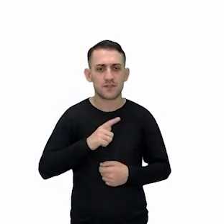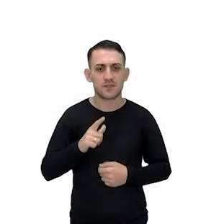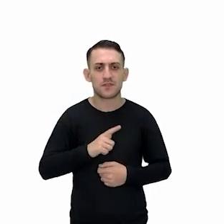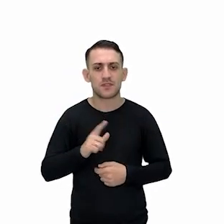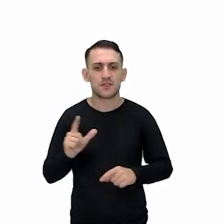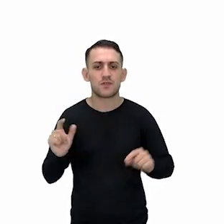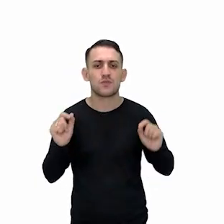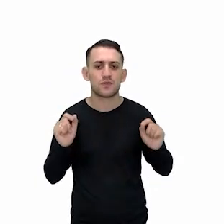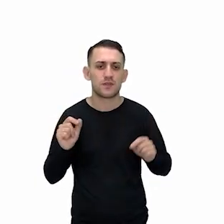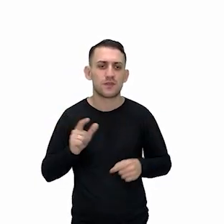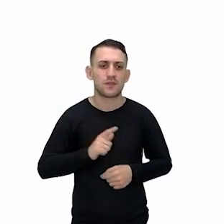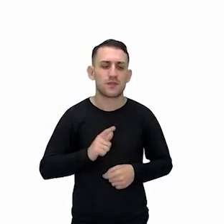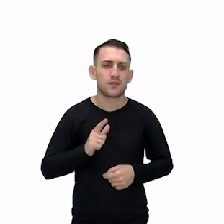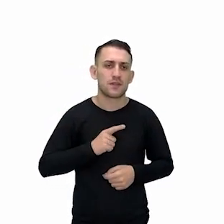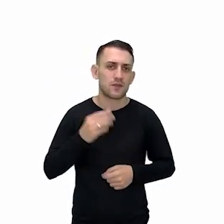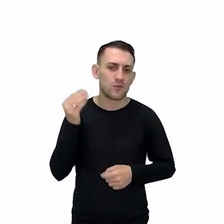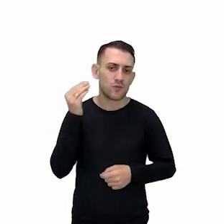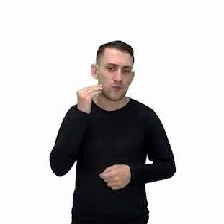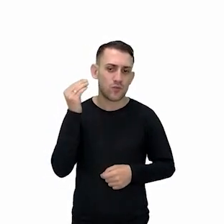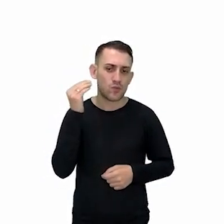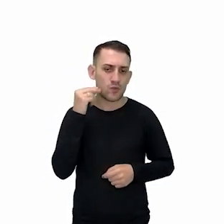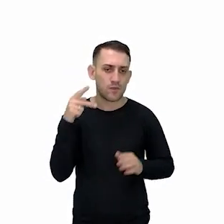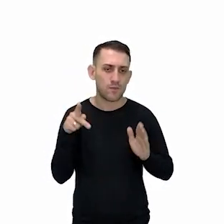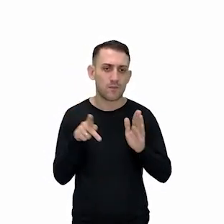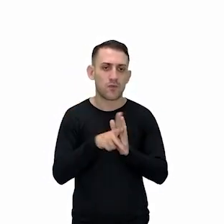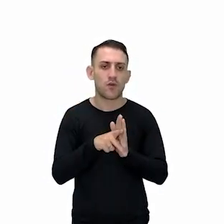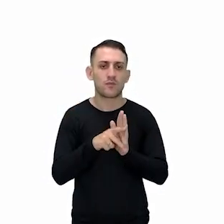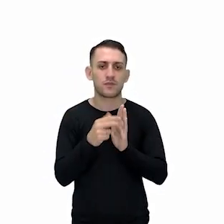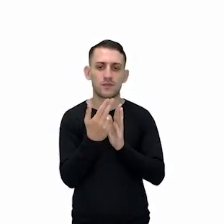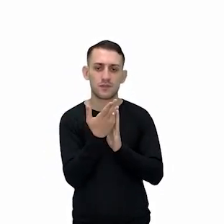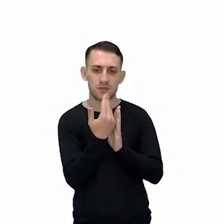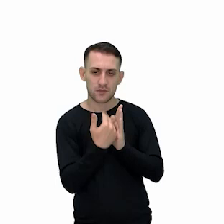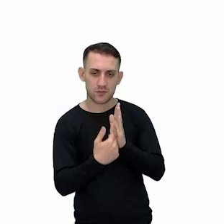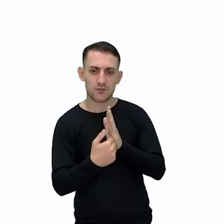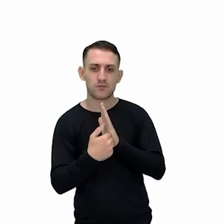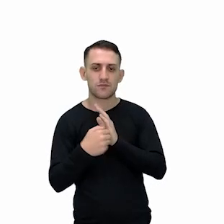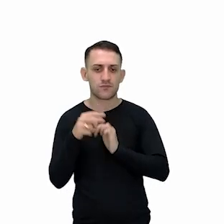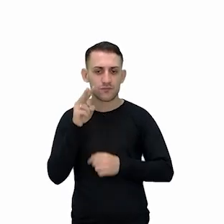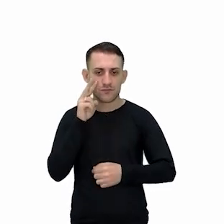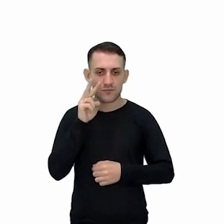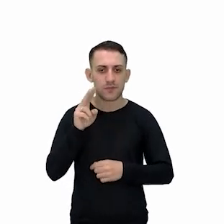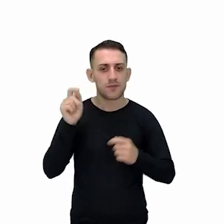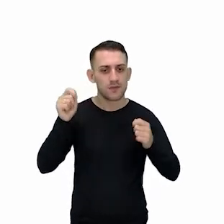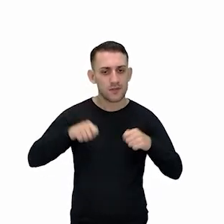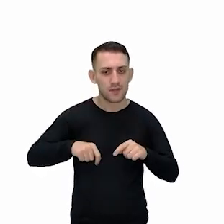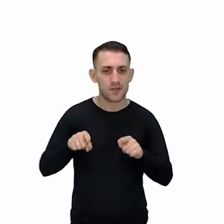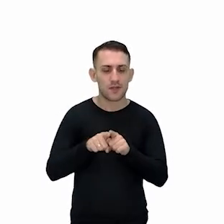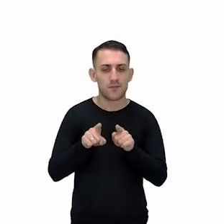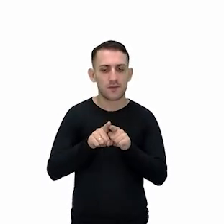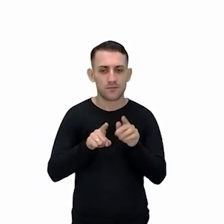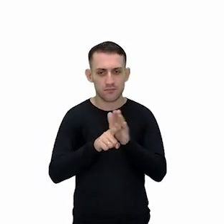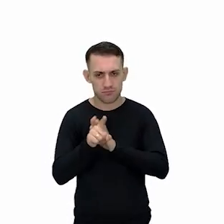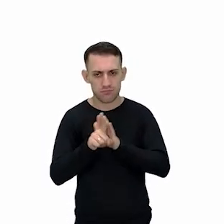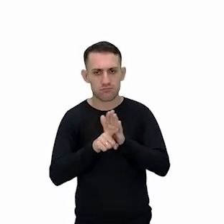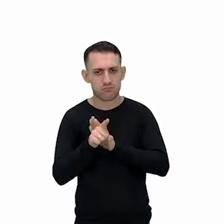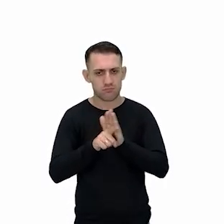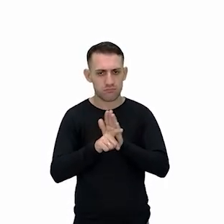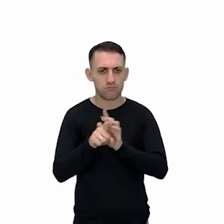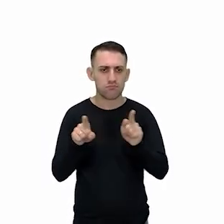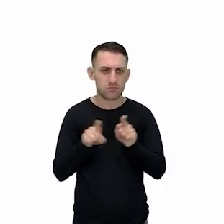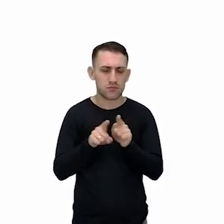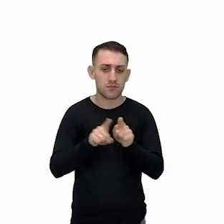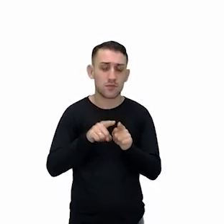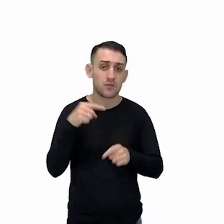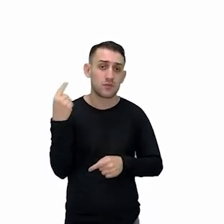aí um experimento de ilustração, de verificação, mas ele pode ser investigativo também.